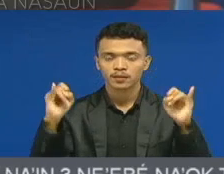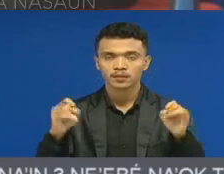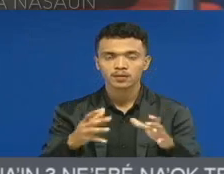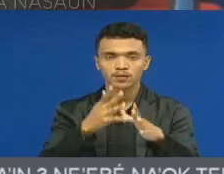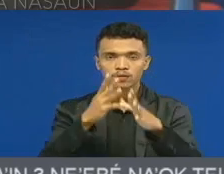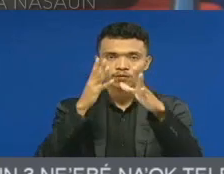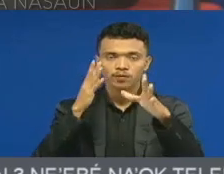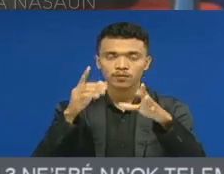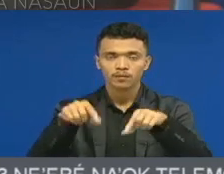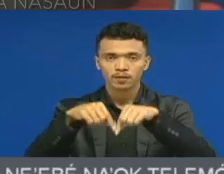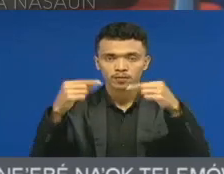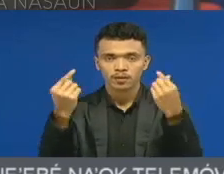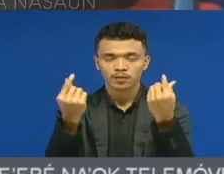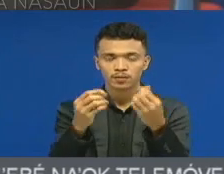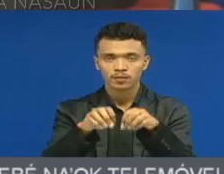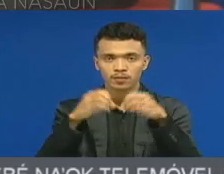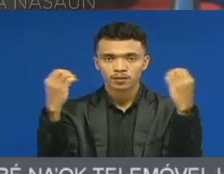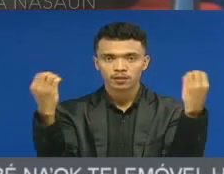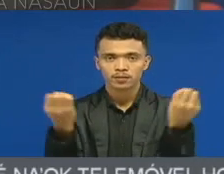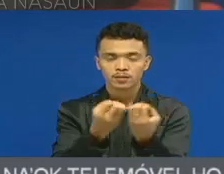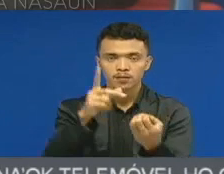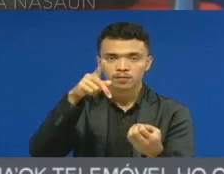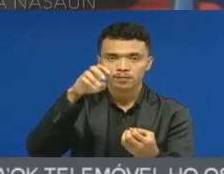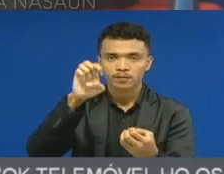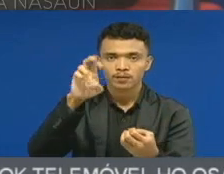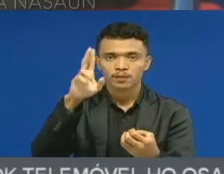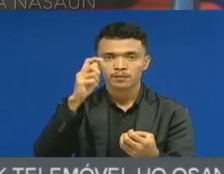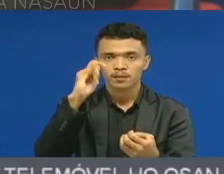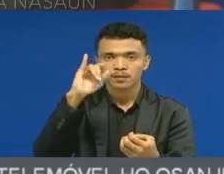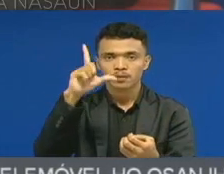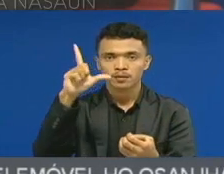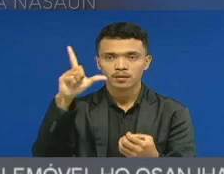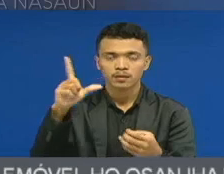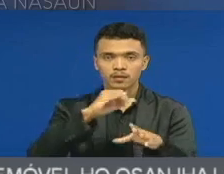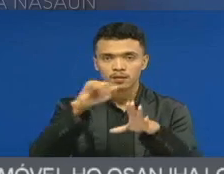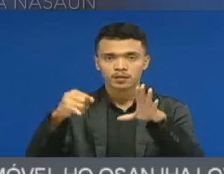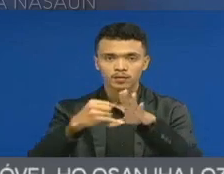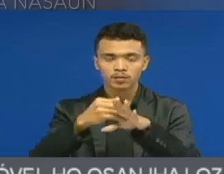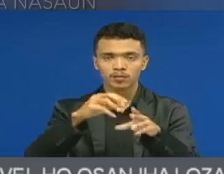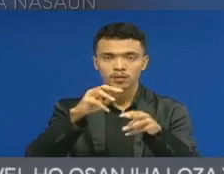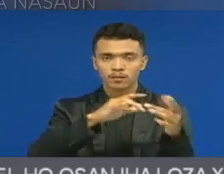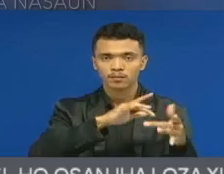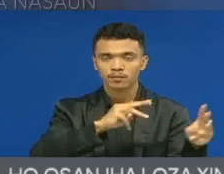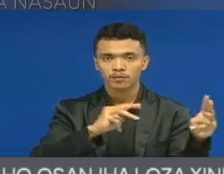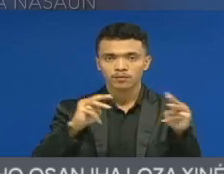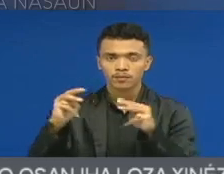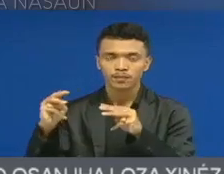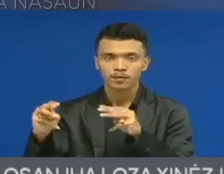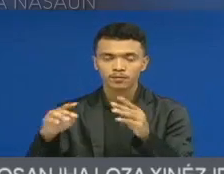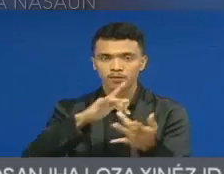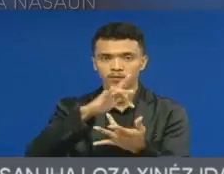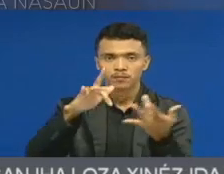a organização Promatil, e depois envolve o movimento Bar, e a rede